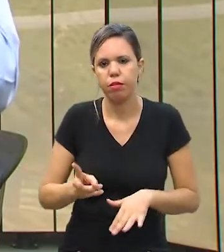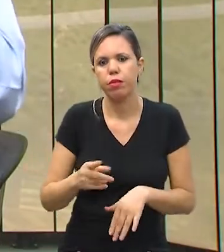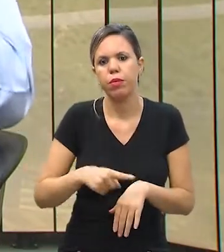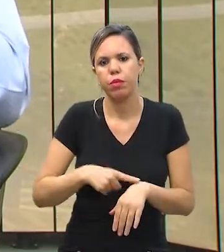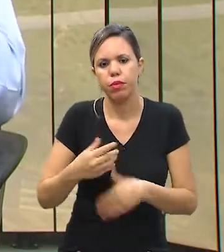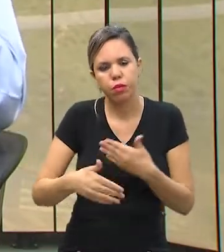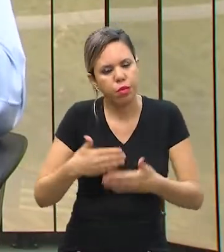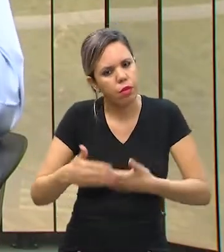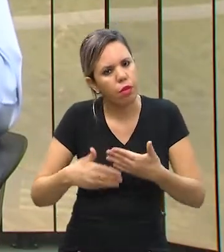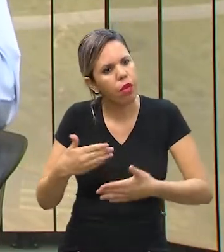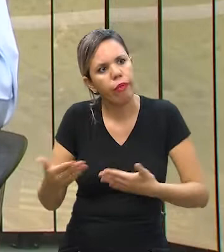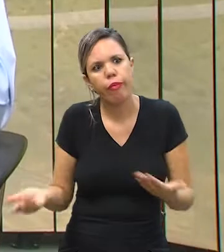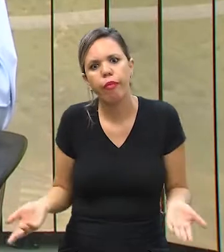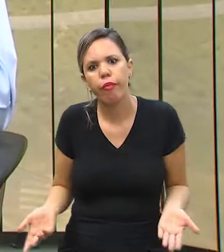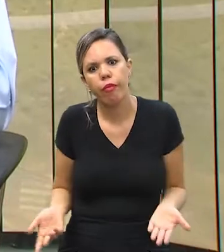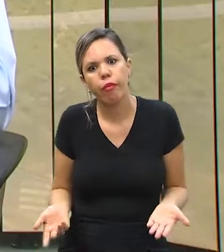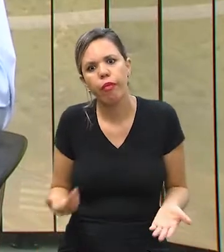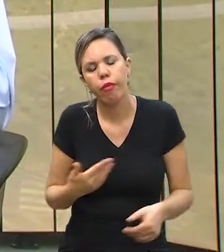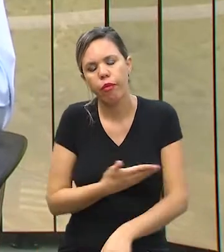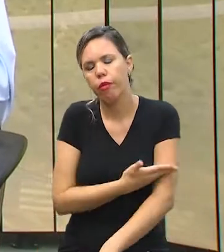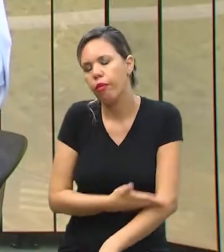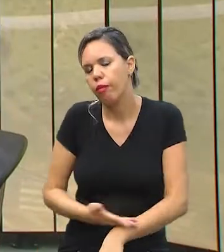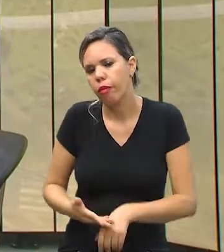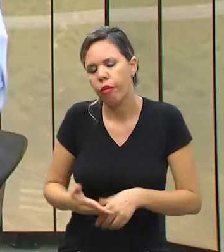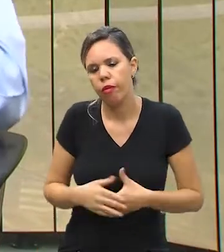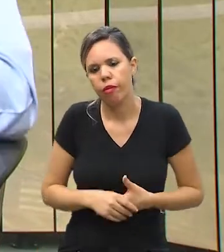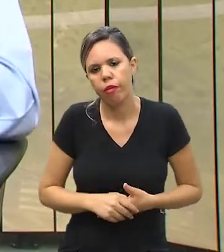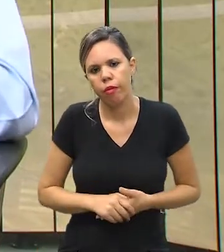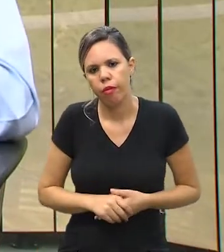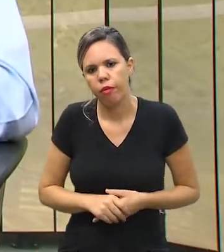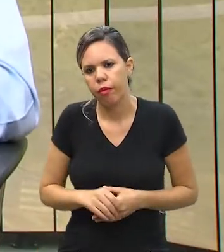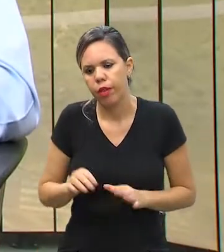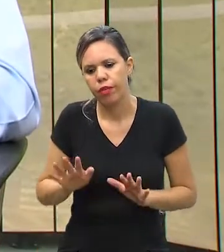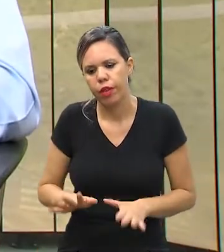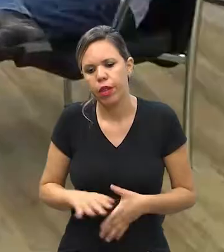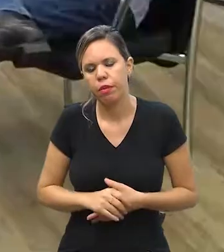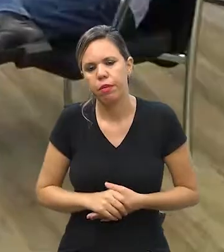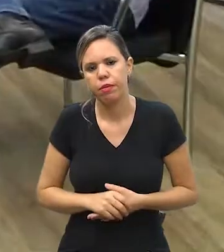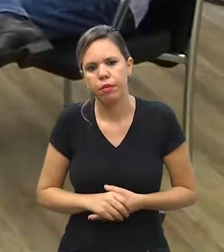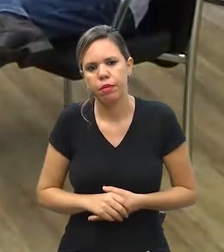se passando e ela se acostuma e acaba ficando.